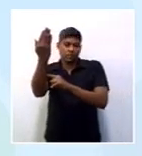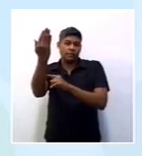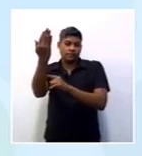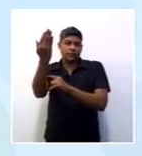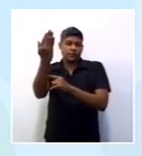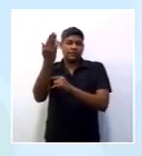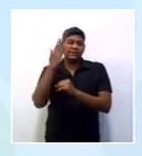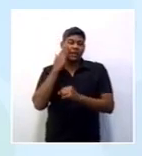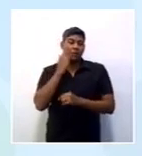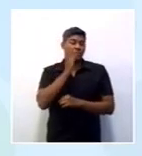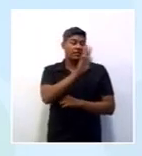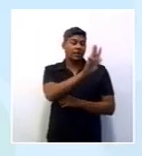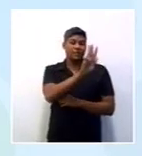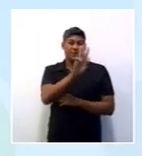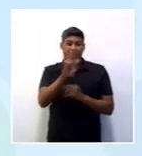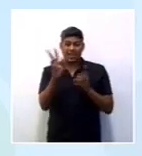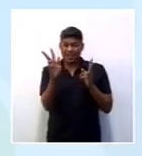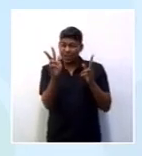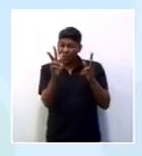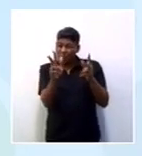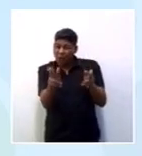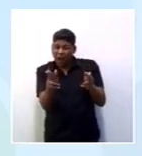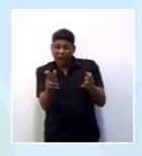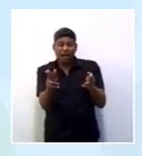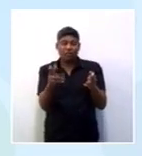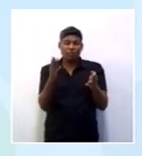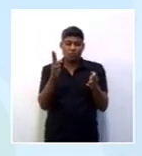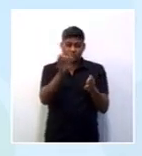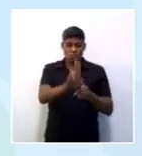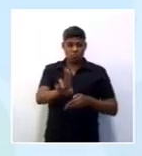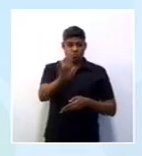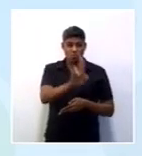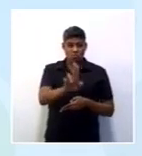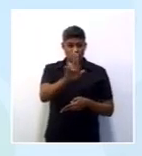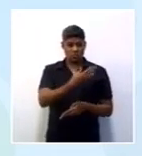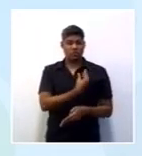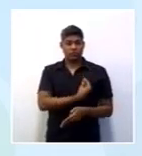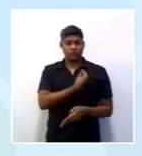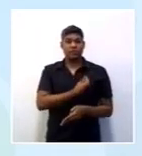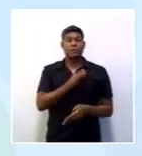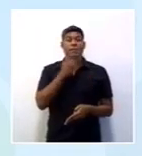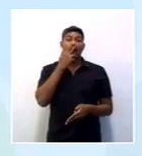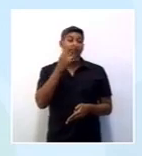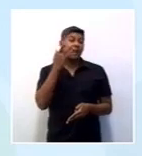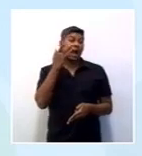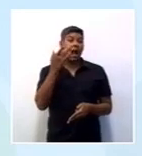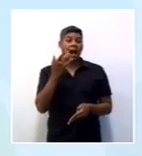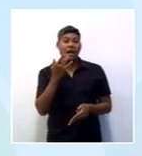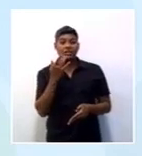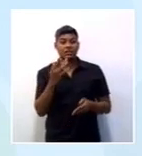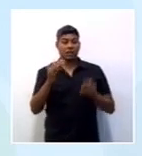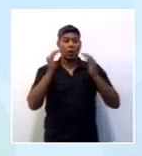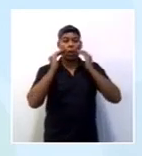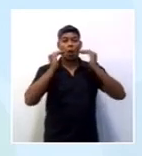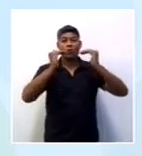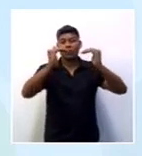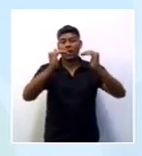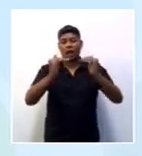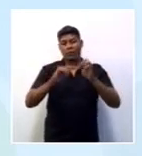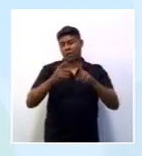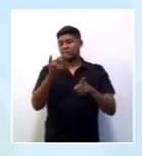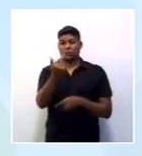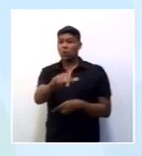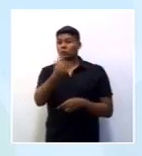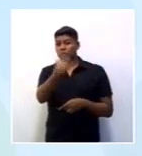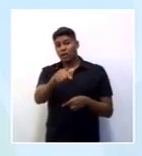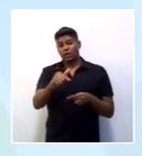é praticamente igual àquele que a gente normalmente usa para acessar, a gente acaba achando que é uma fonte confiável e não é. Então,